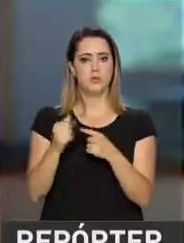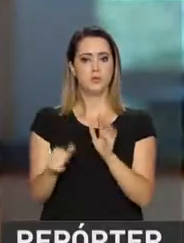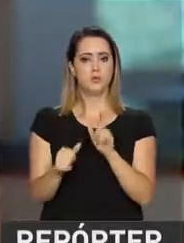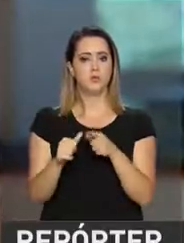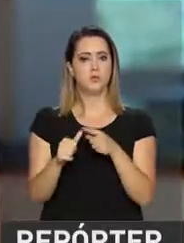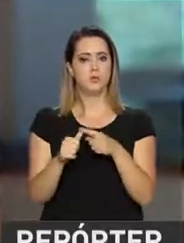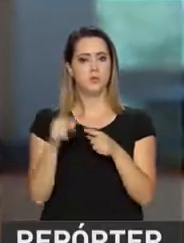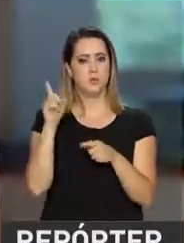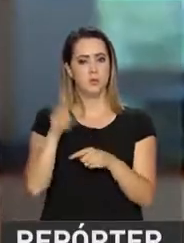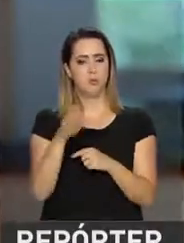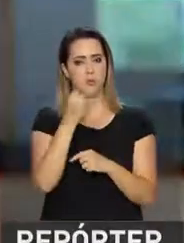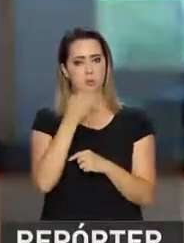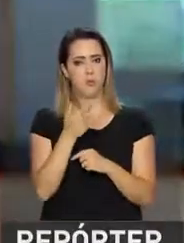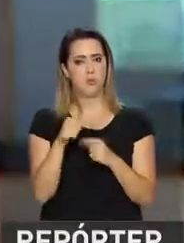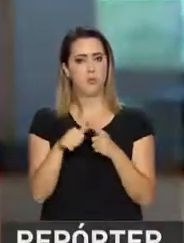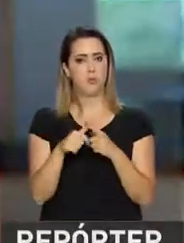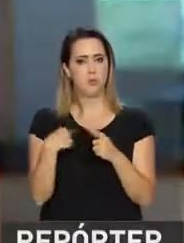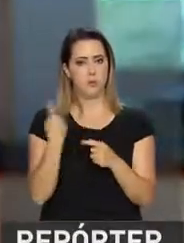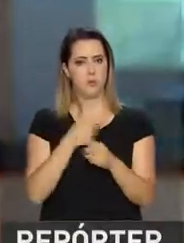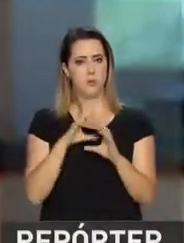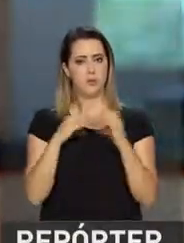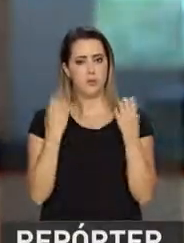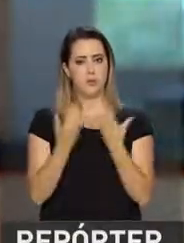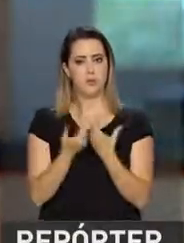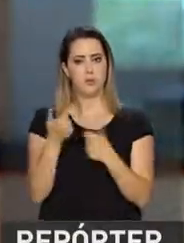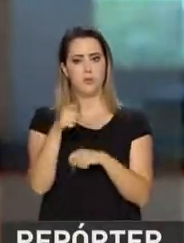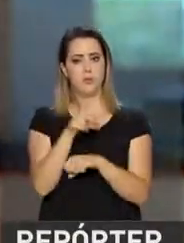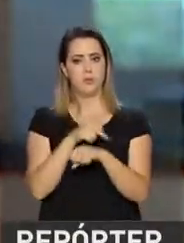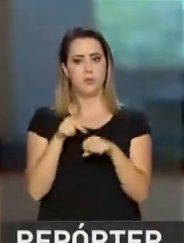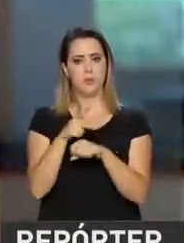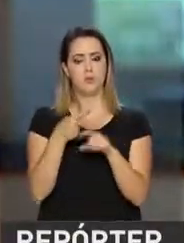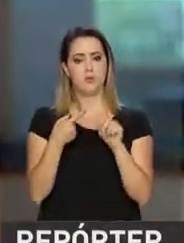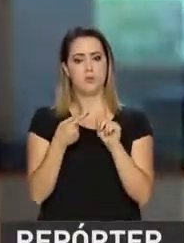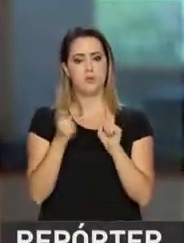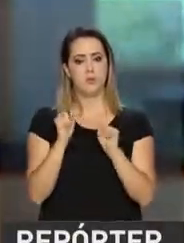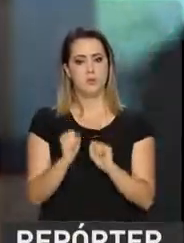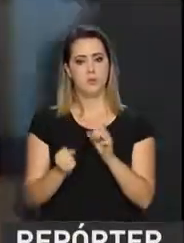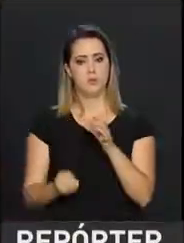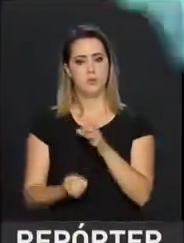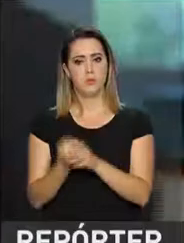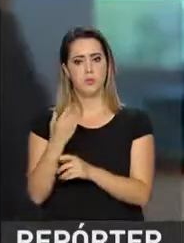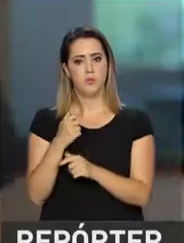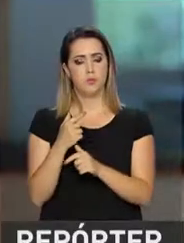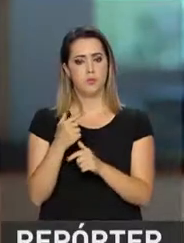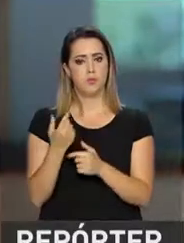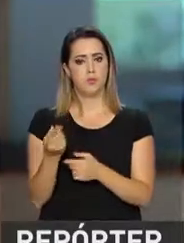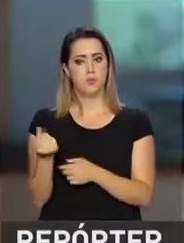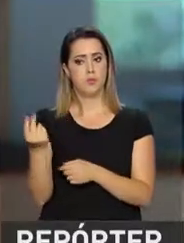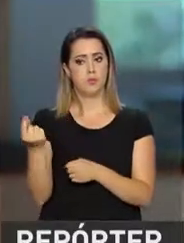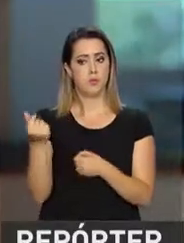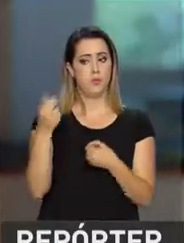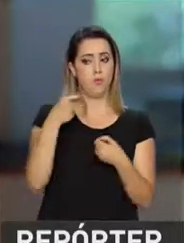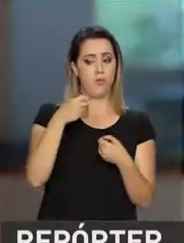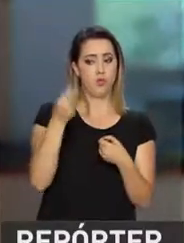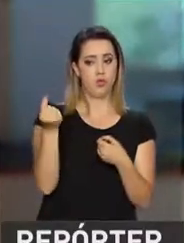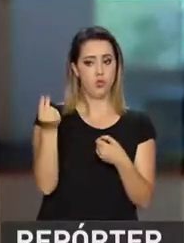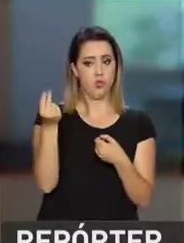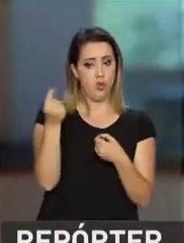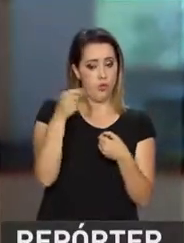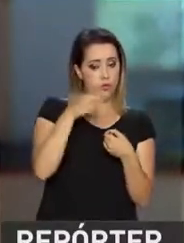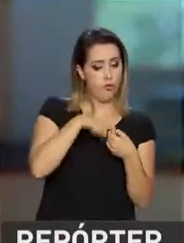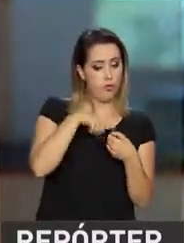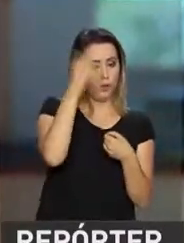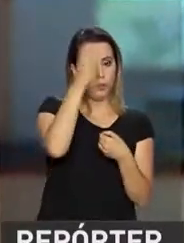primeiro, é bom para a nossa comunidade lá fora. Pode gerar dividendos comerciais para o Brasil,